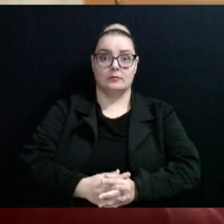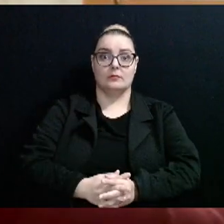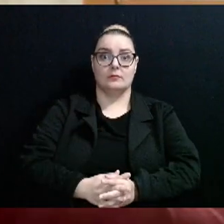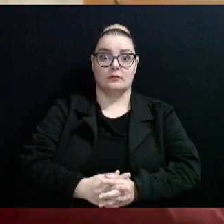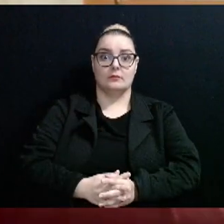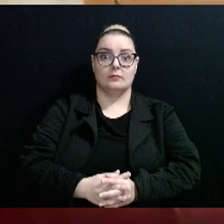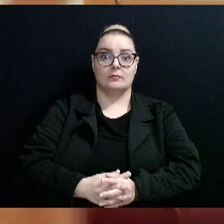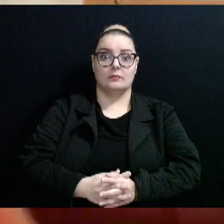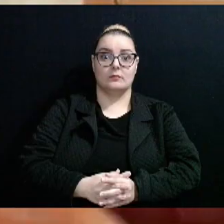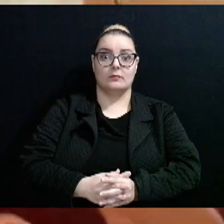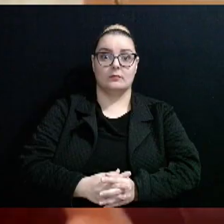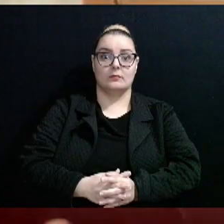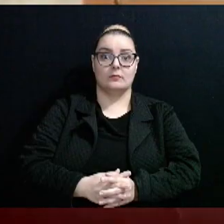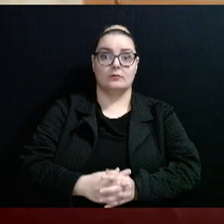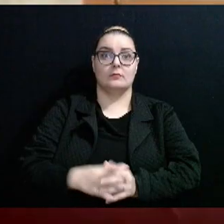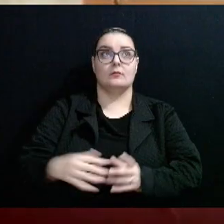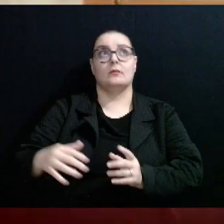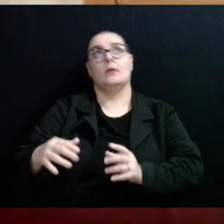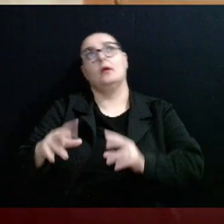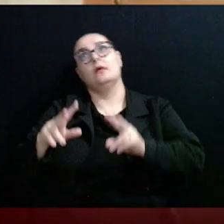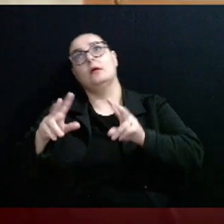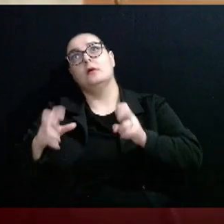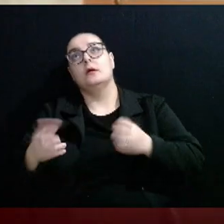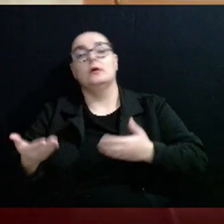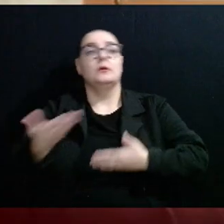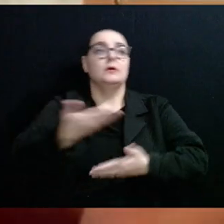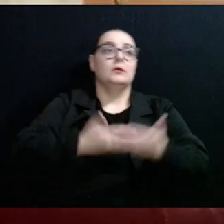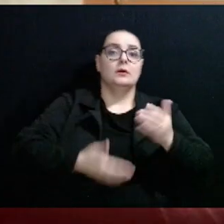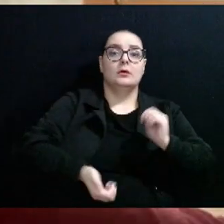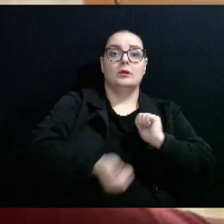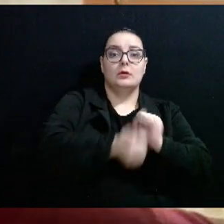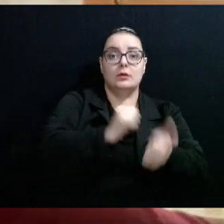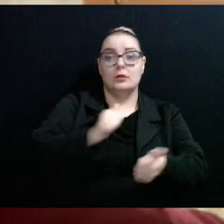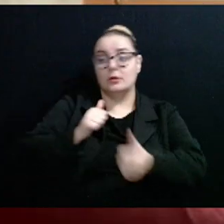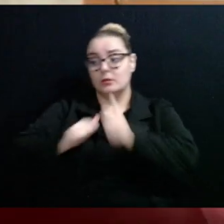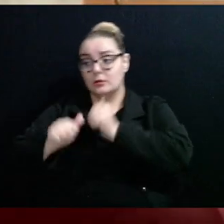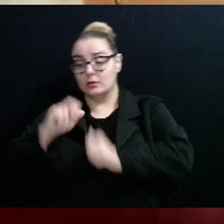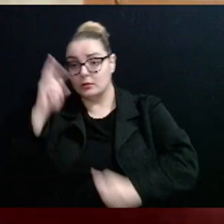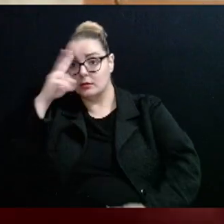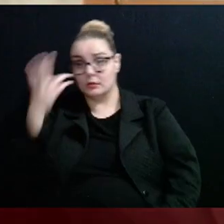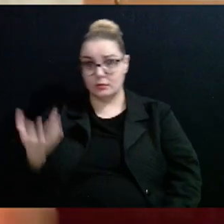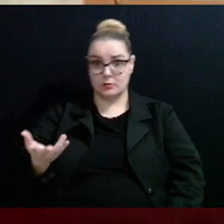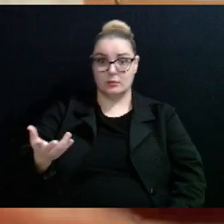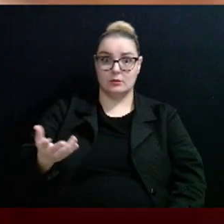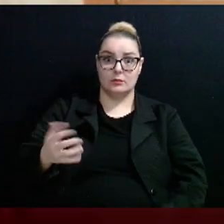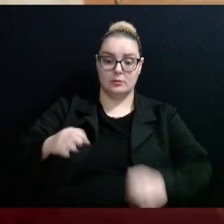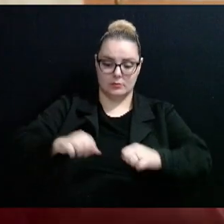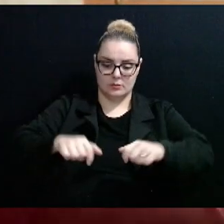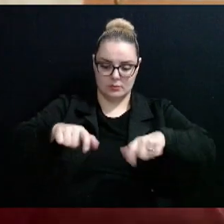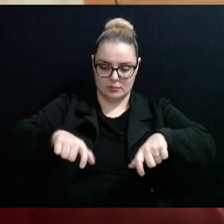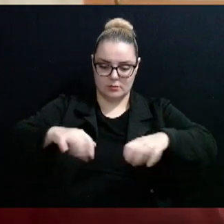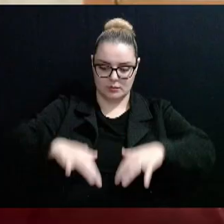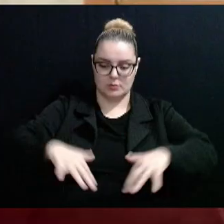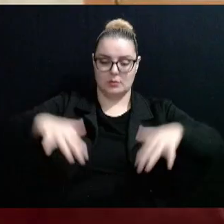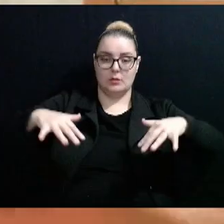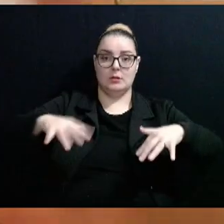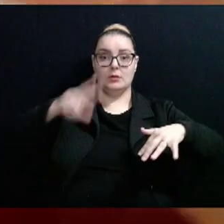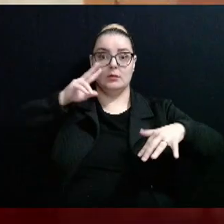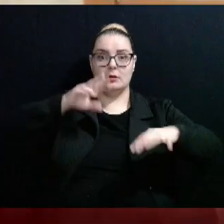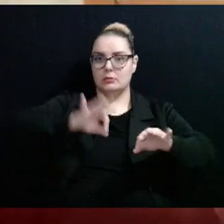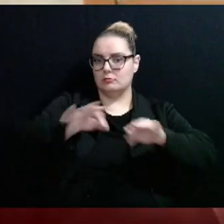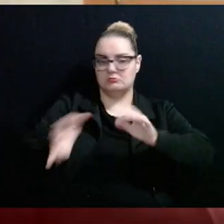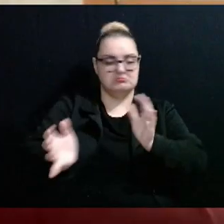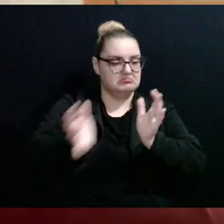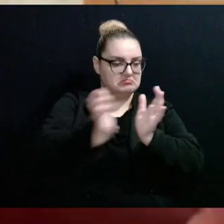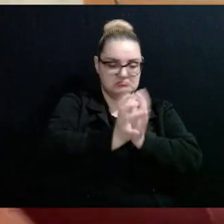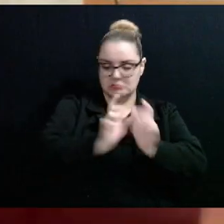ambientalizando a bebida com os jogos. Nos estádios, quando você vai ver um jogo, seja de Copa do Mundo ou de